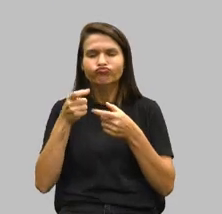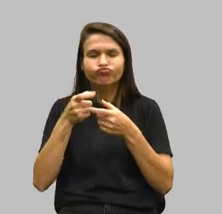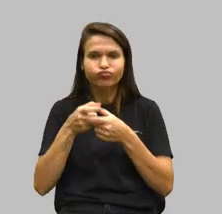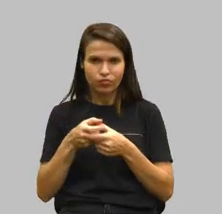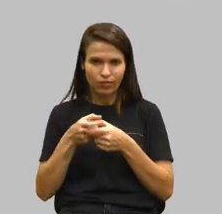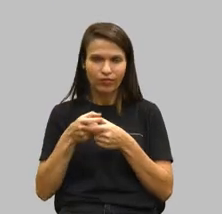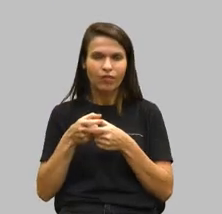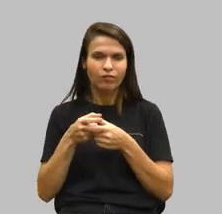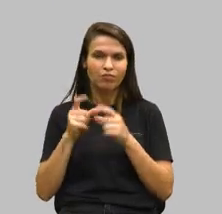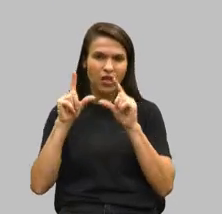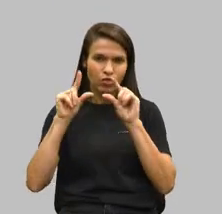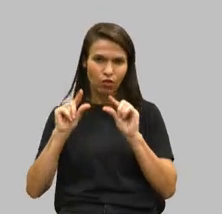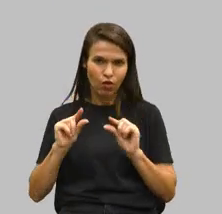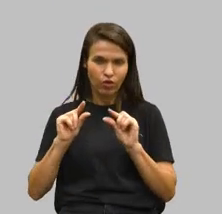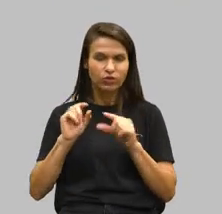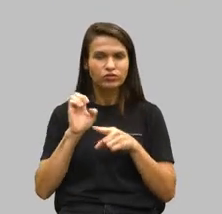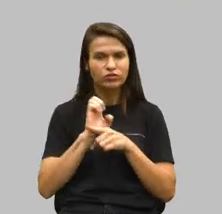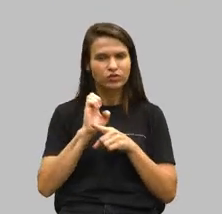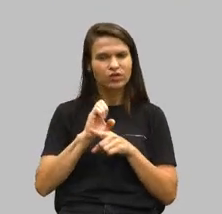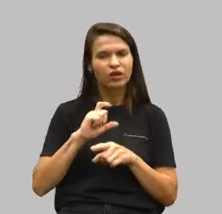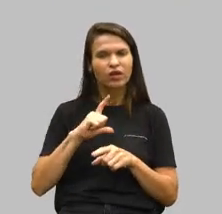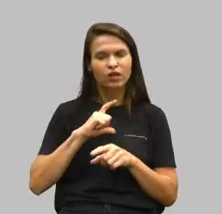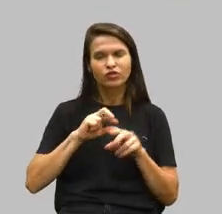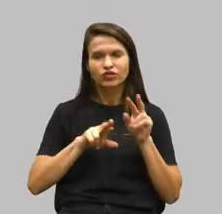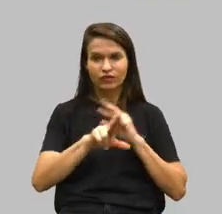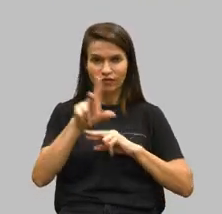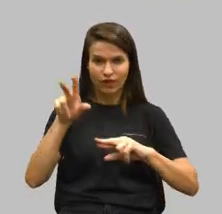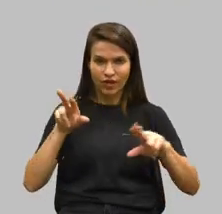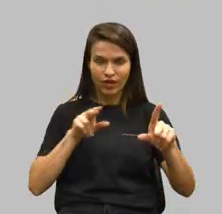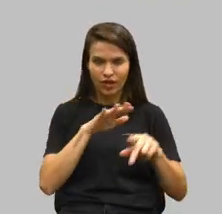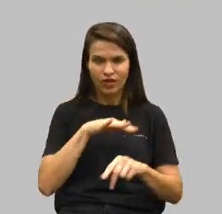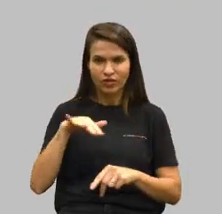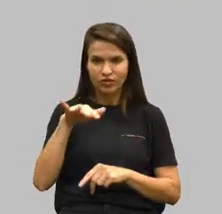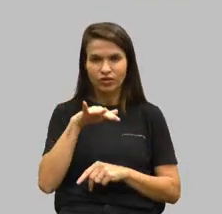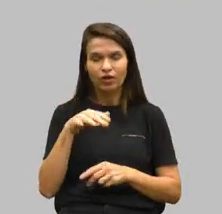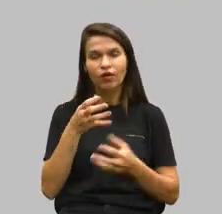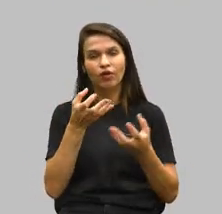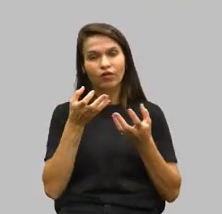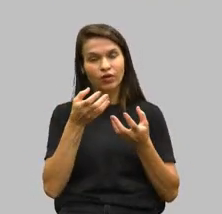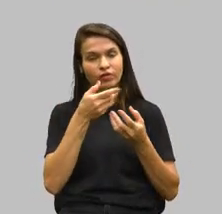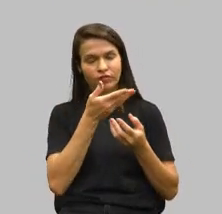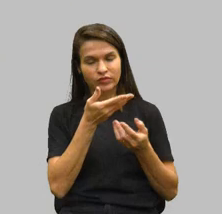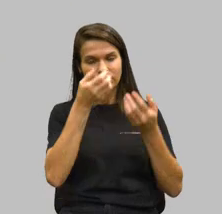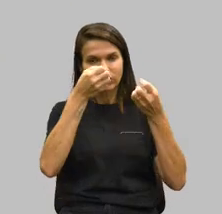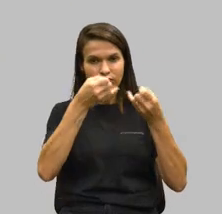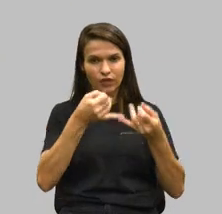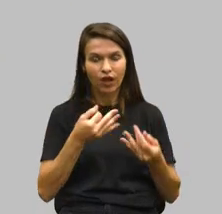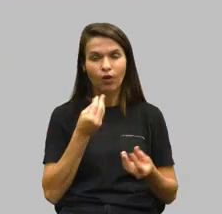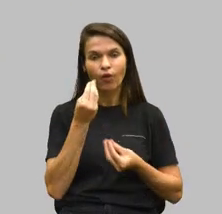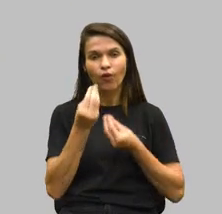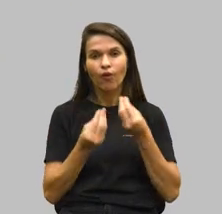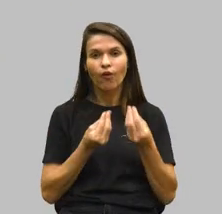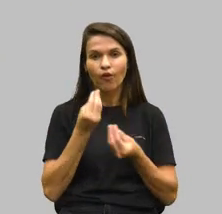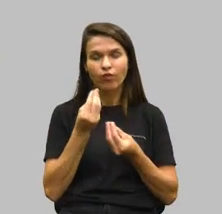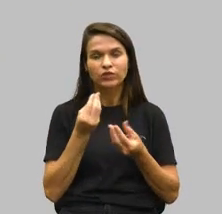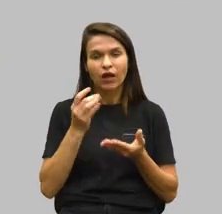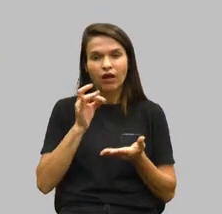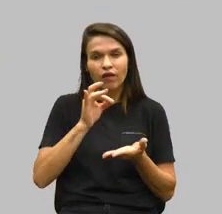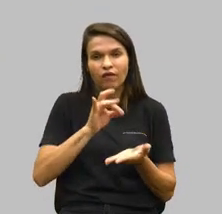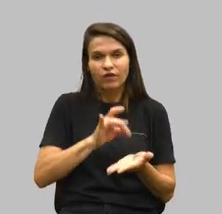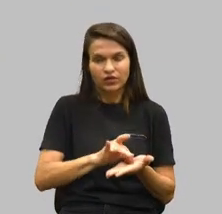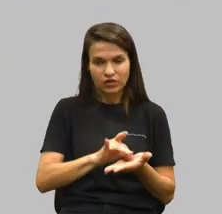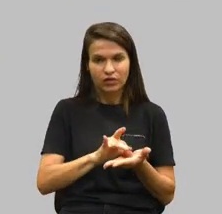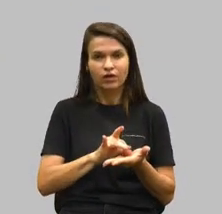estado infelizmente nós temos diferenças regionais gostaria de ouvir da senhora como que tá a efetividade